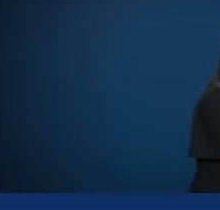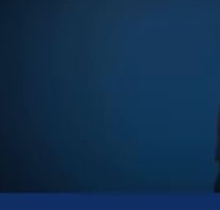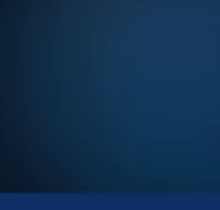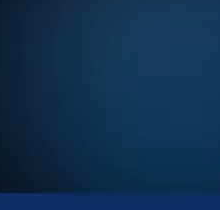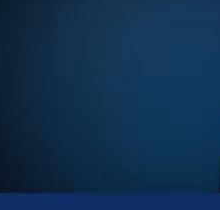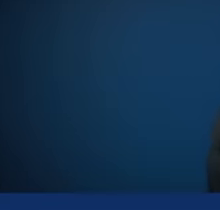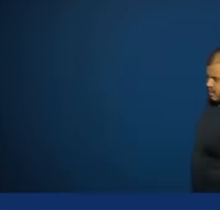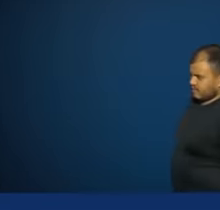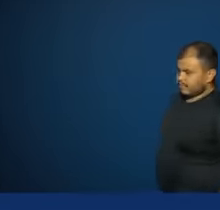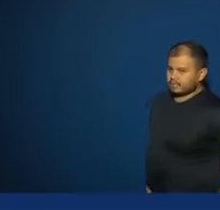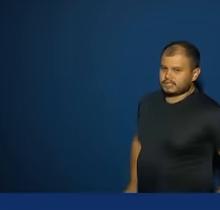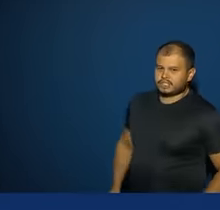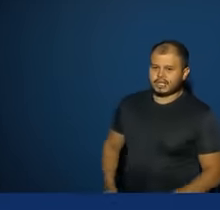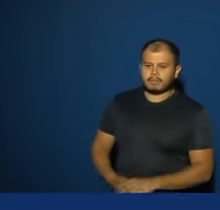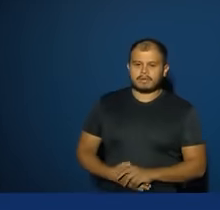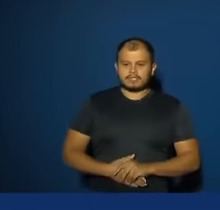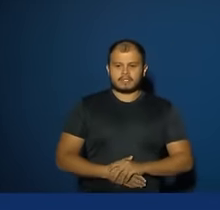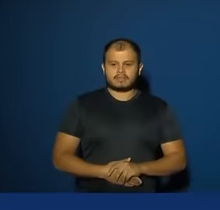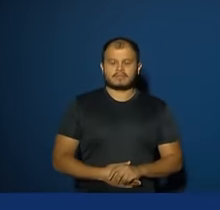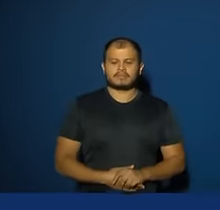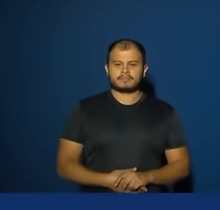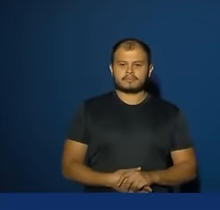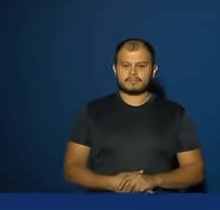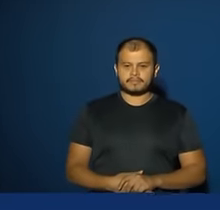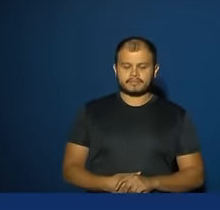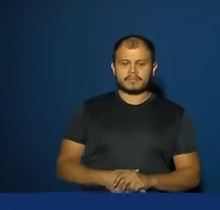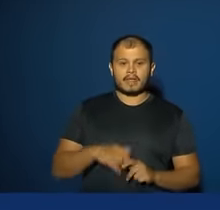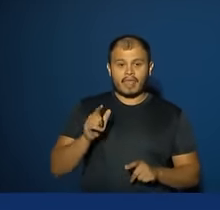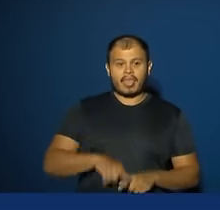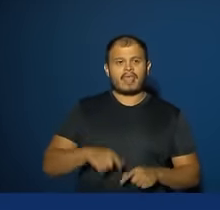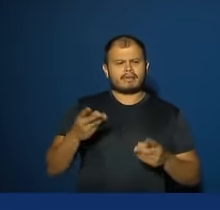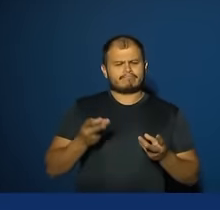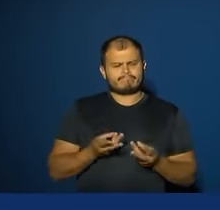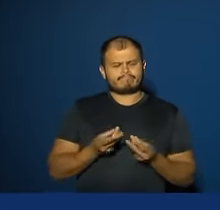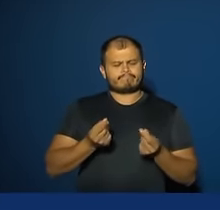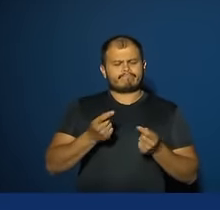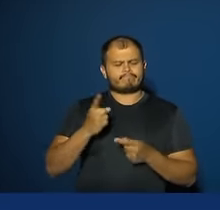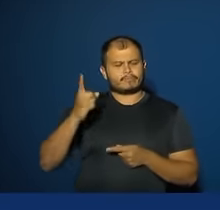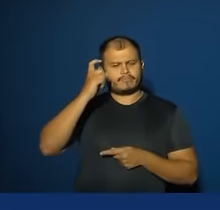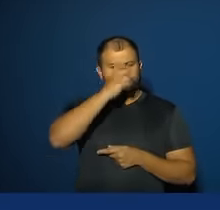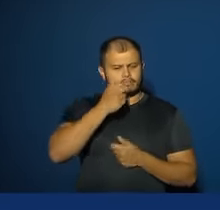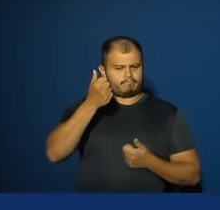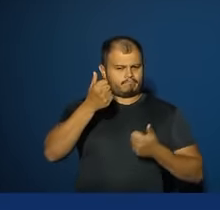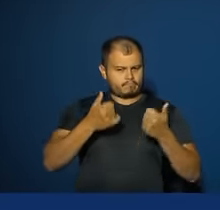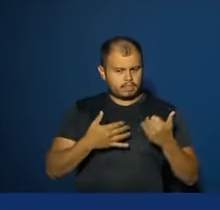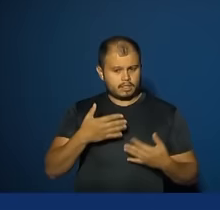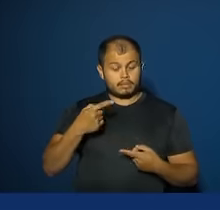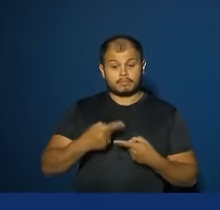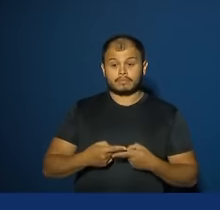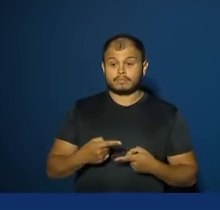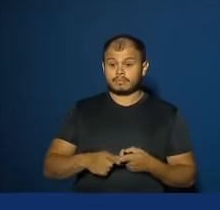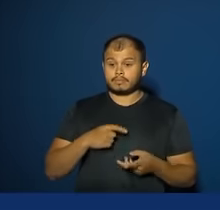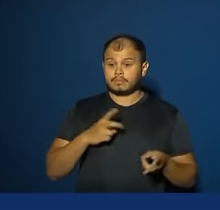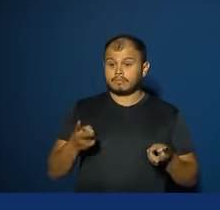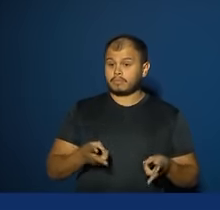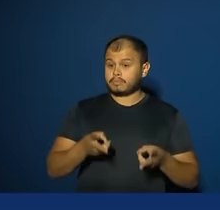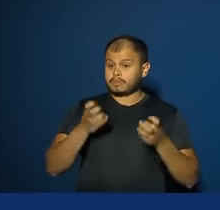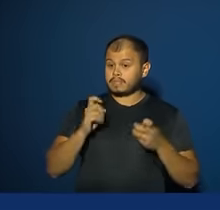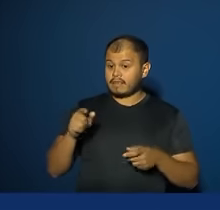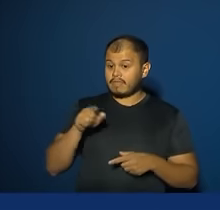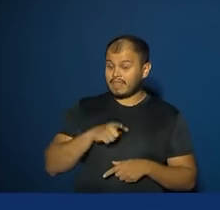queda de empregos em alguns setores ainda é uma situação bem, bem delicada de se colocar. O que a gente observa, e isso que é o